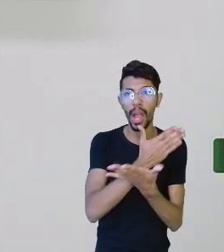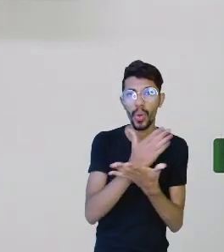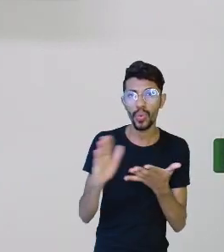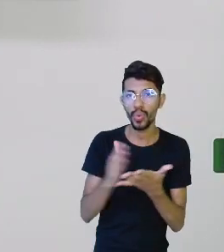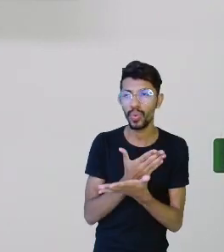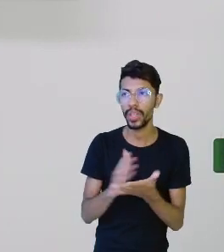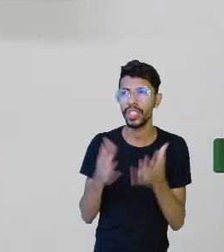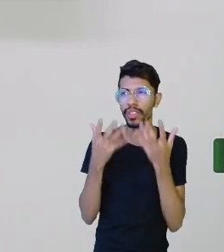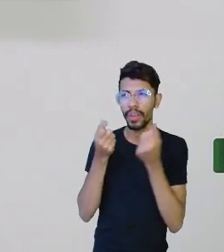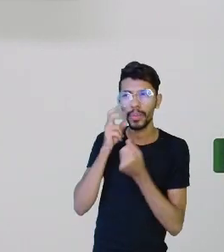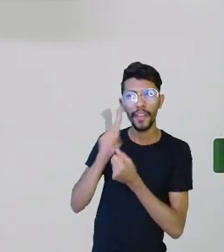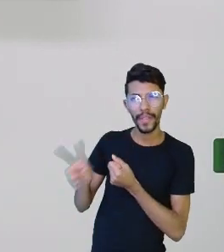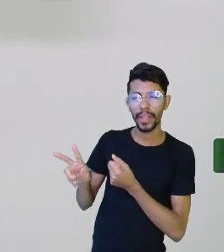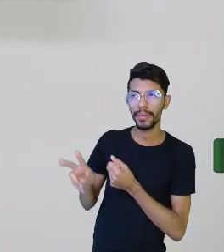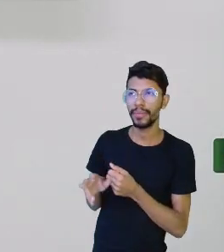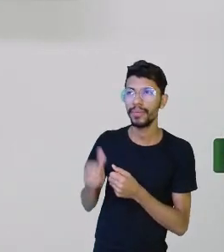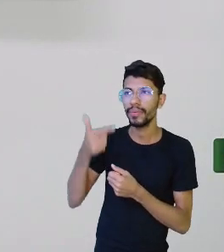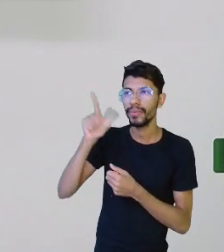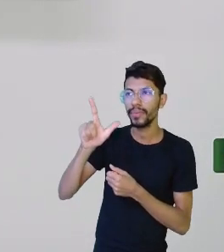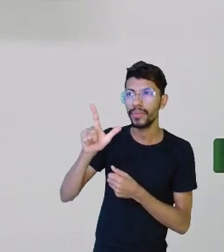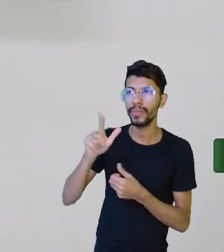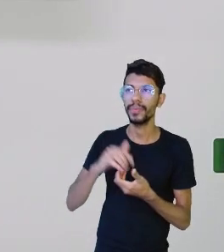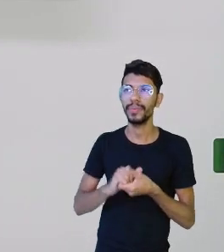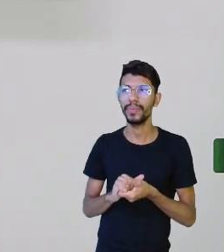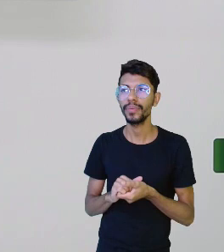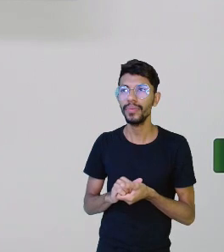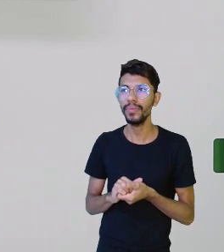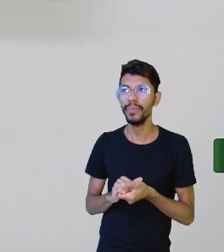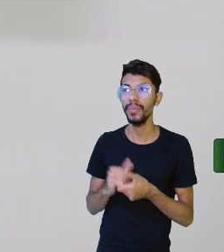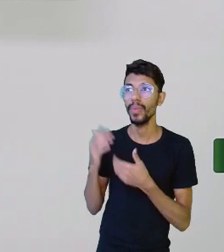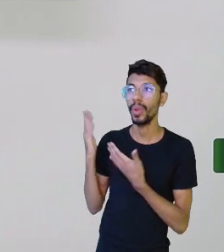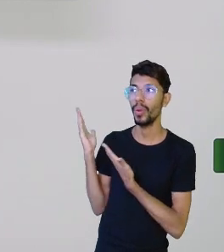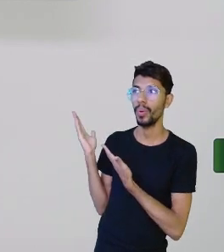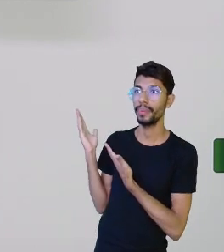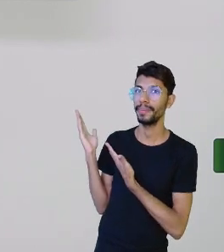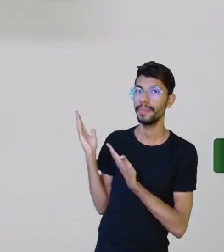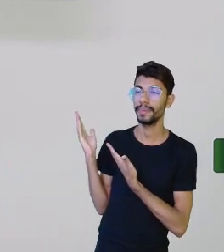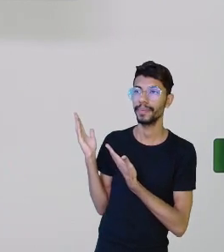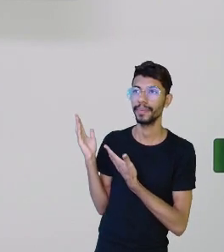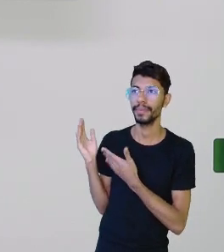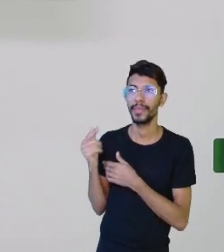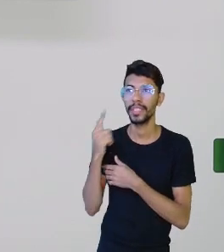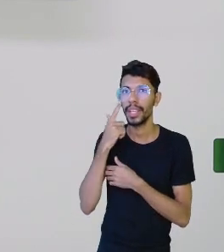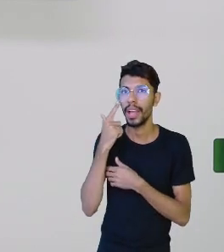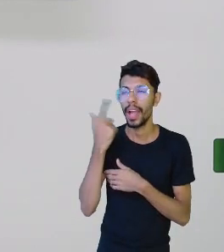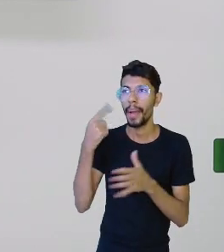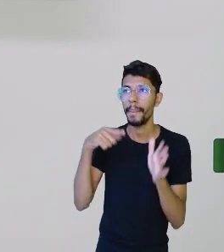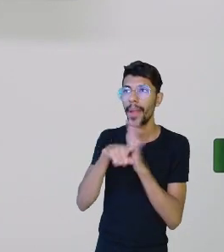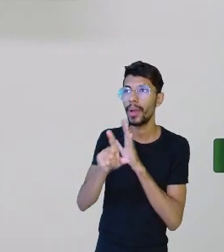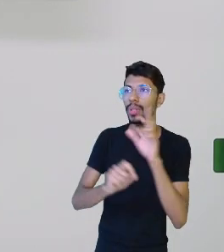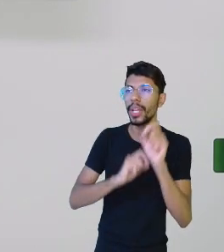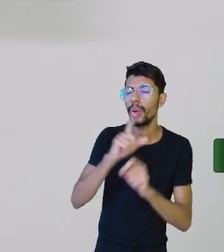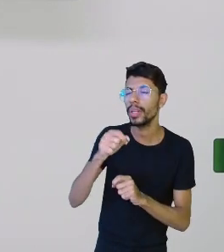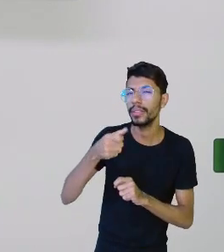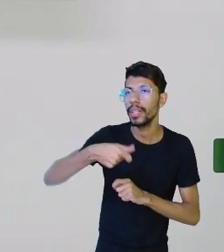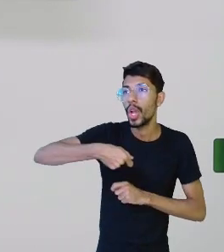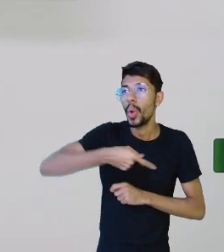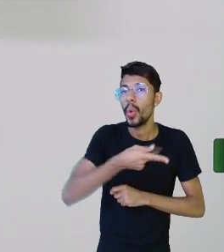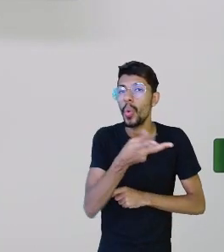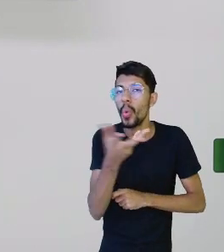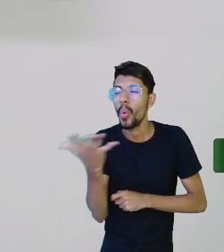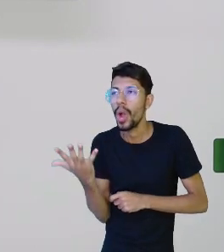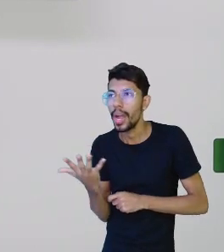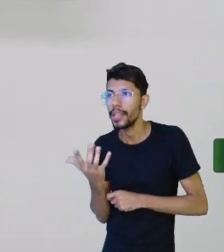atenção? Vamos ver no próximo exemplo. Olha bem, a pergunta é: